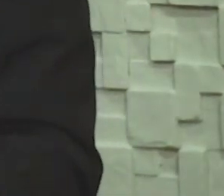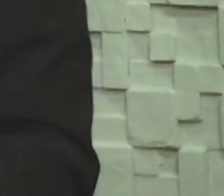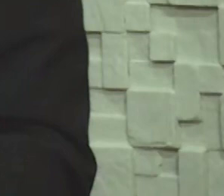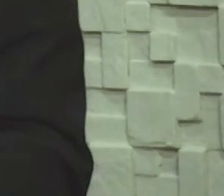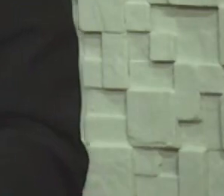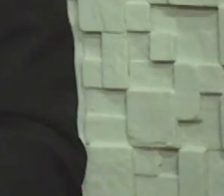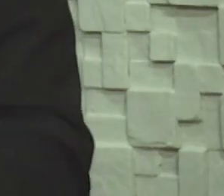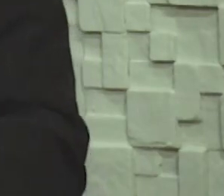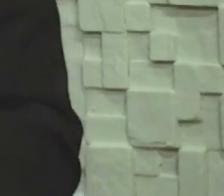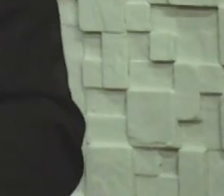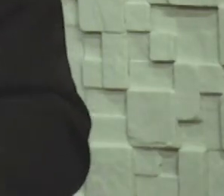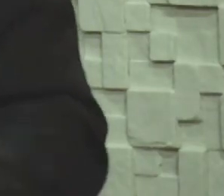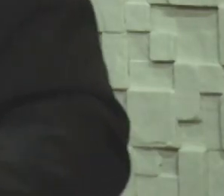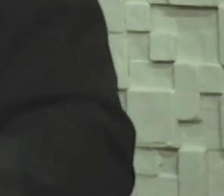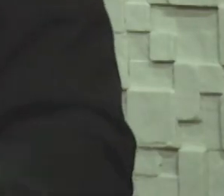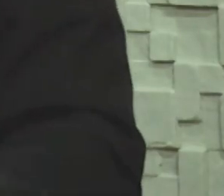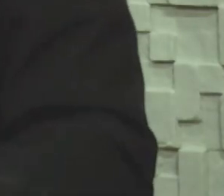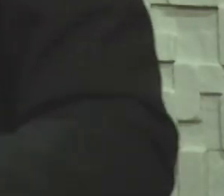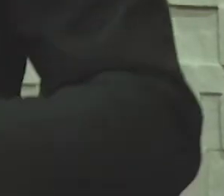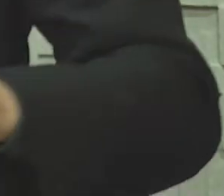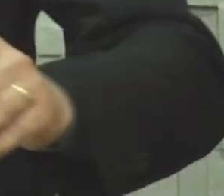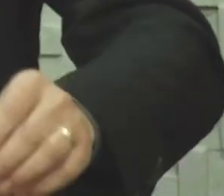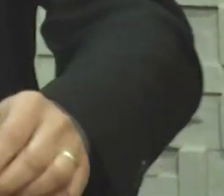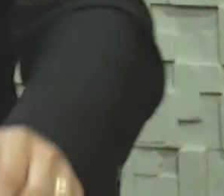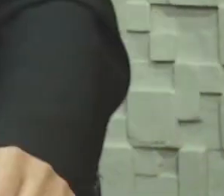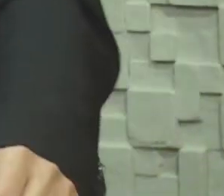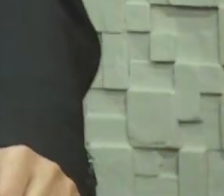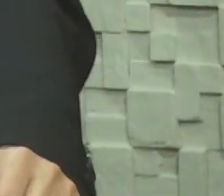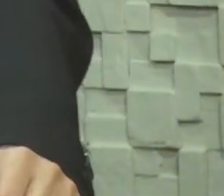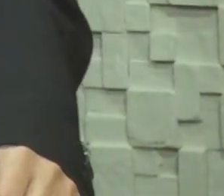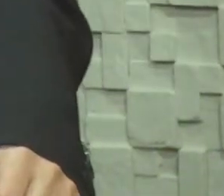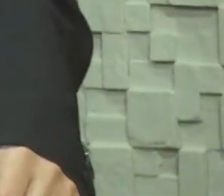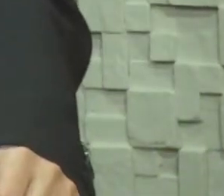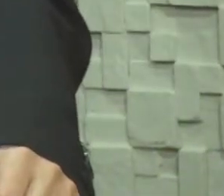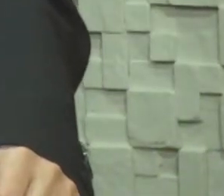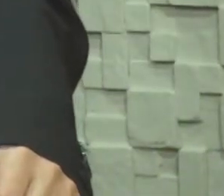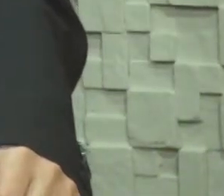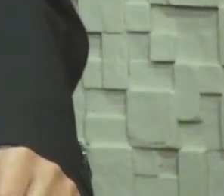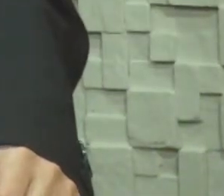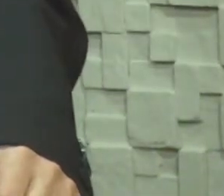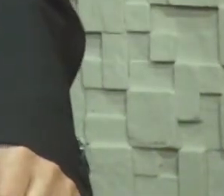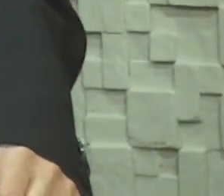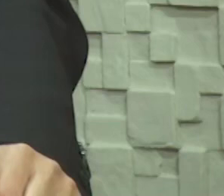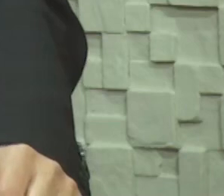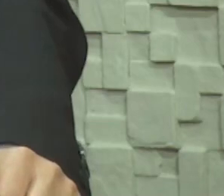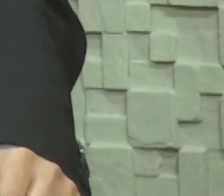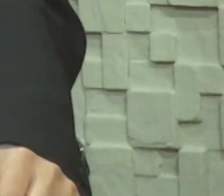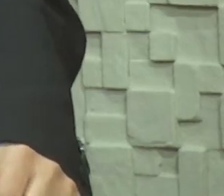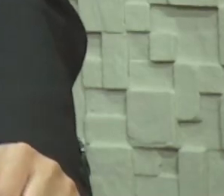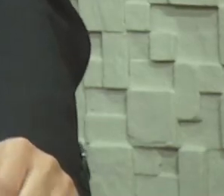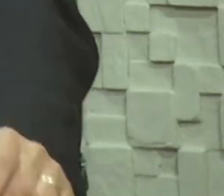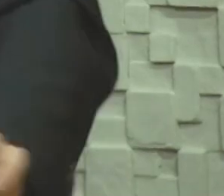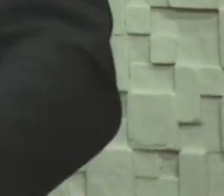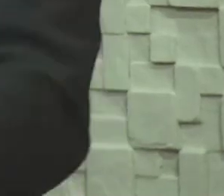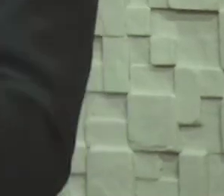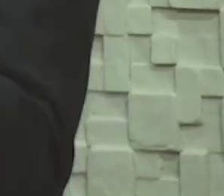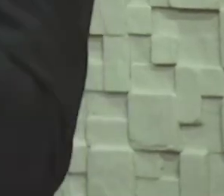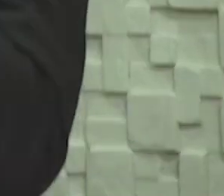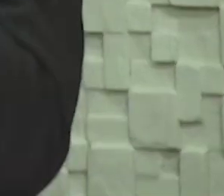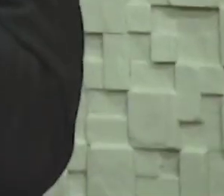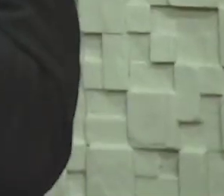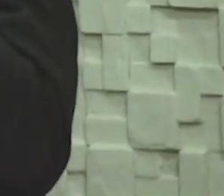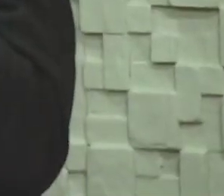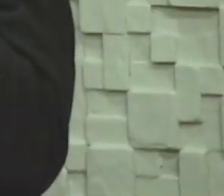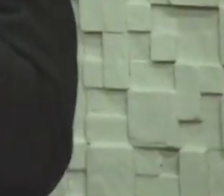menor velocidade queremos destacar aqui algumas datas que foram comemoradas na semana passada